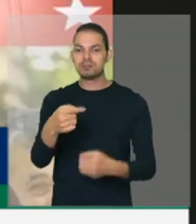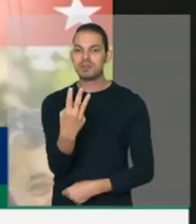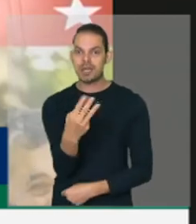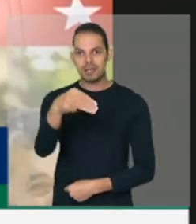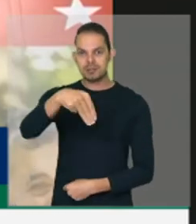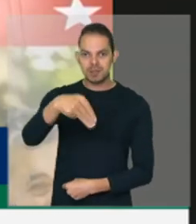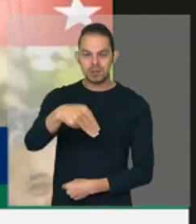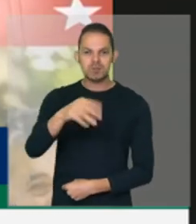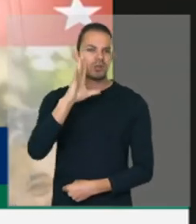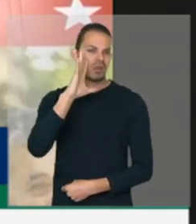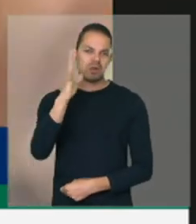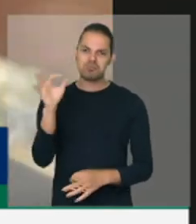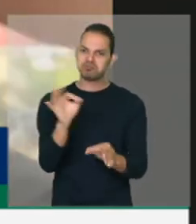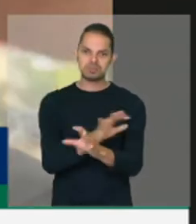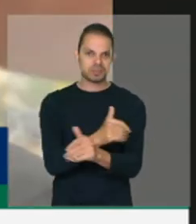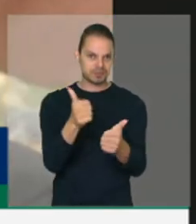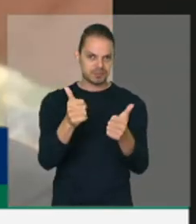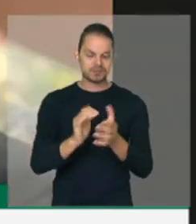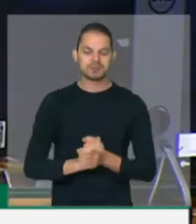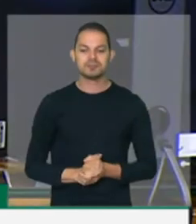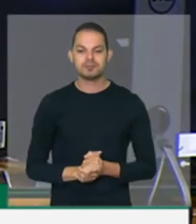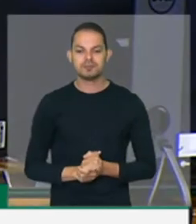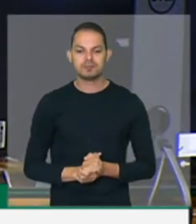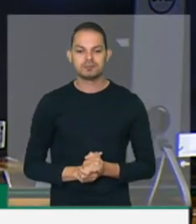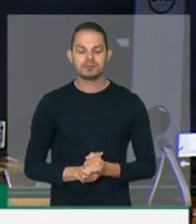bem quem desejar falar.